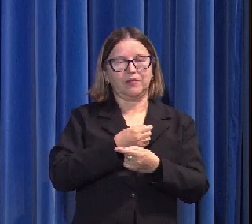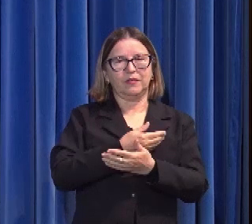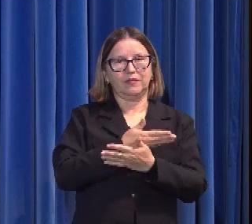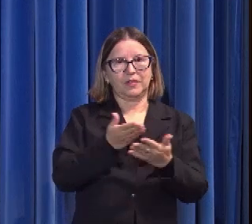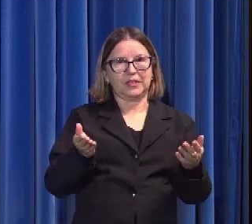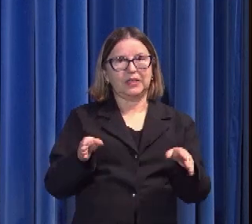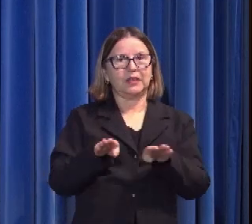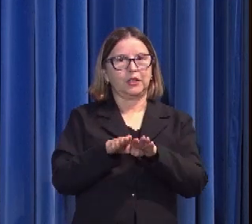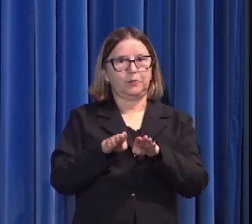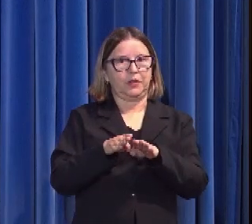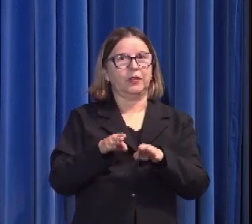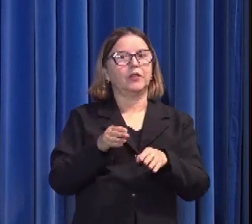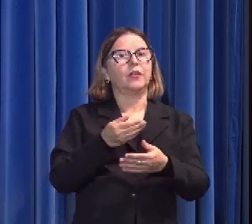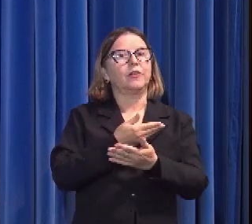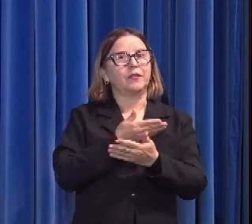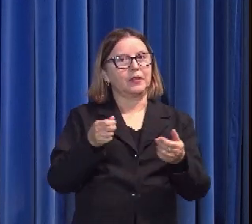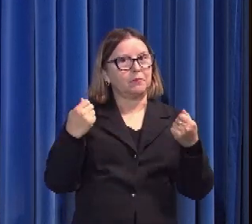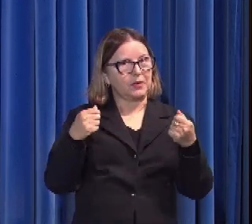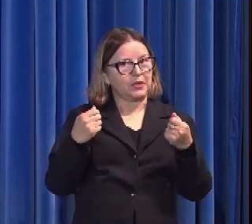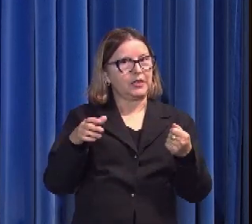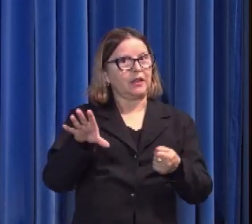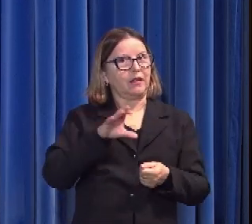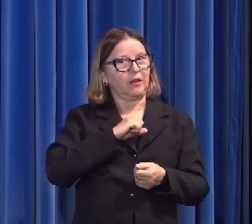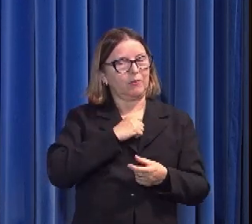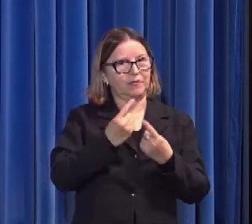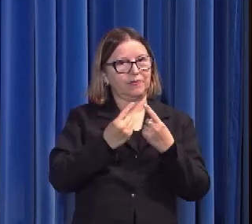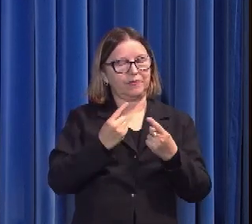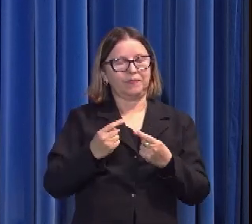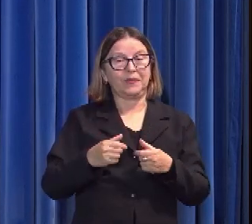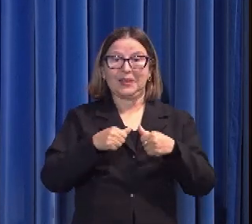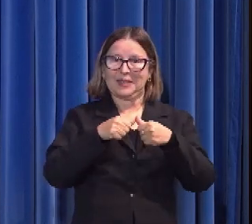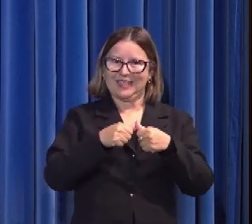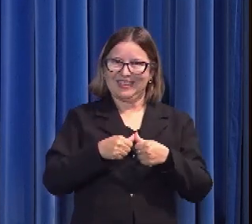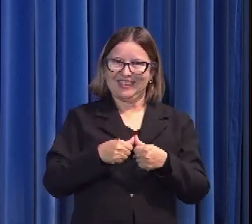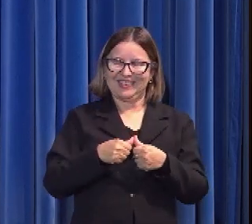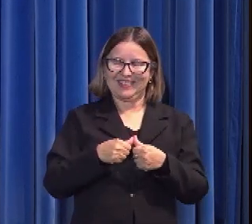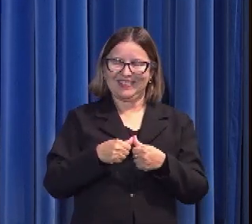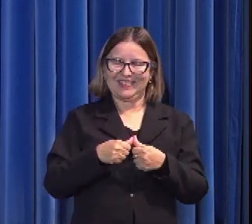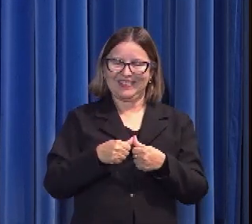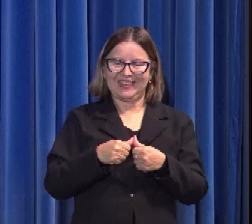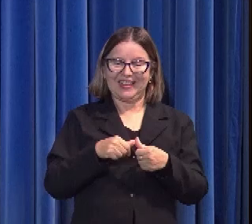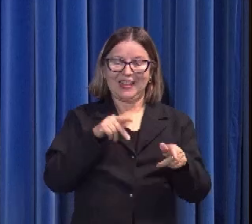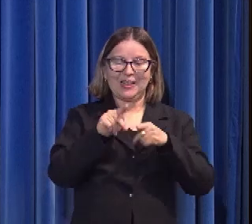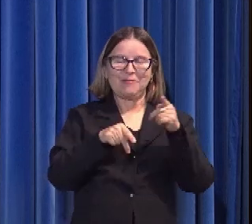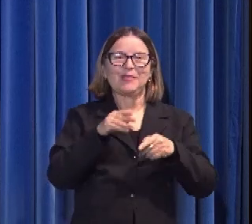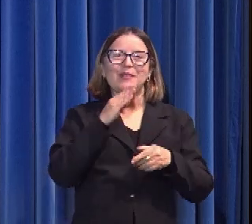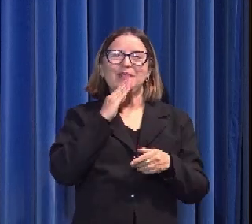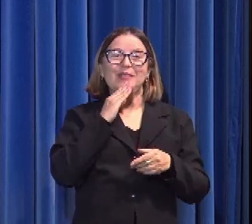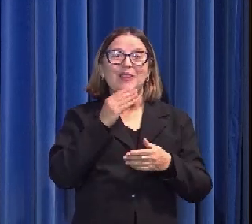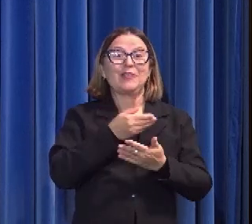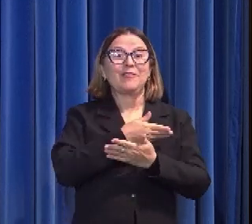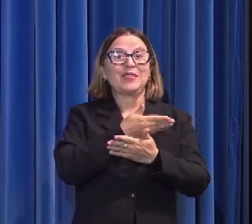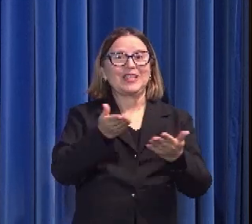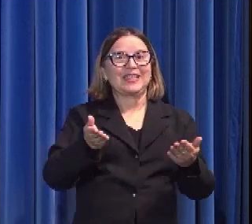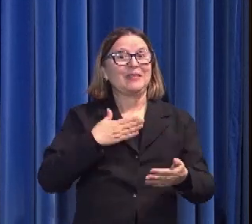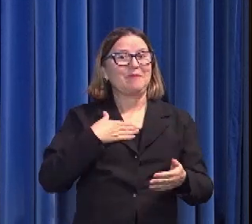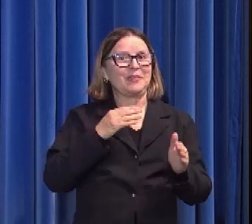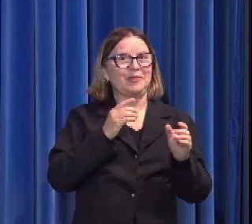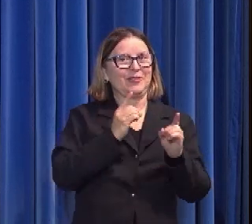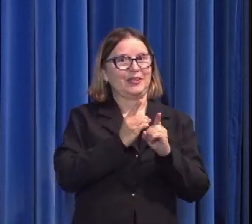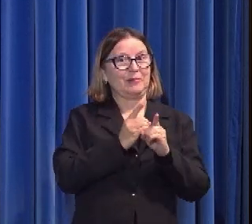também vos ameis uns aos outros nisto conhecerão todos que sois meus discípulos se tiverdes amor